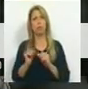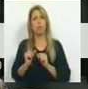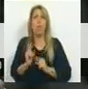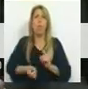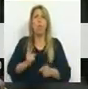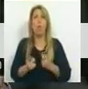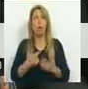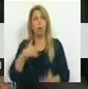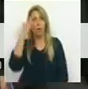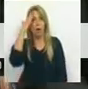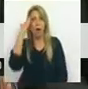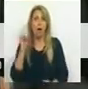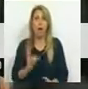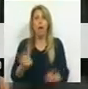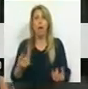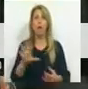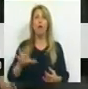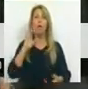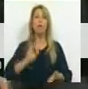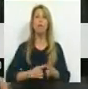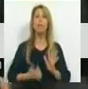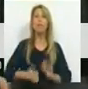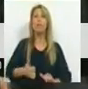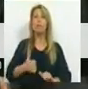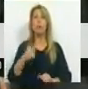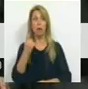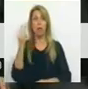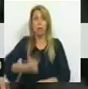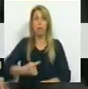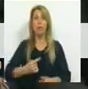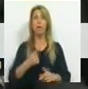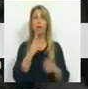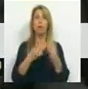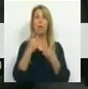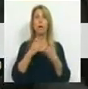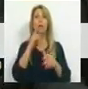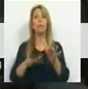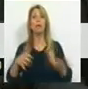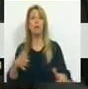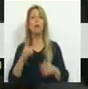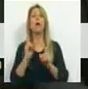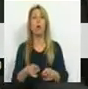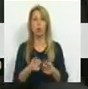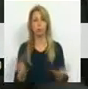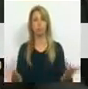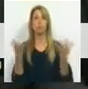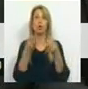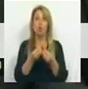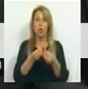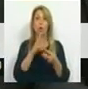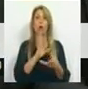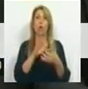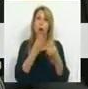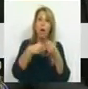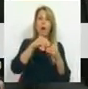nos parece ser um instrumento fundamental do seu dever no inquérito parlamentar, que é, adjacente ao trabalho desta